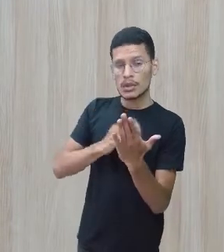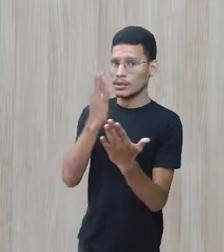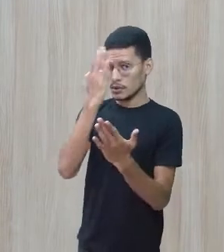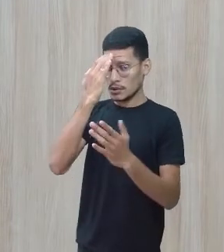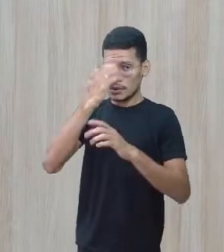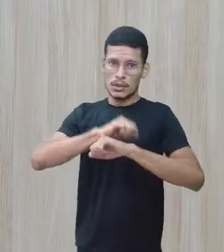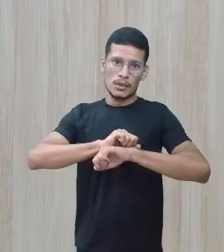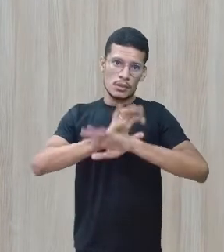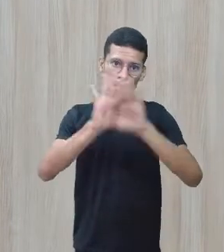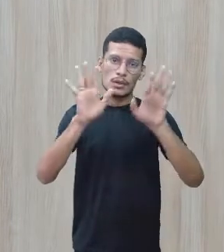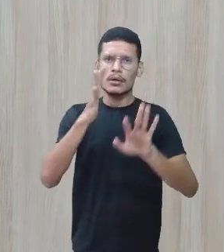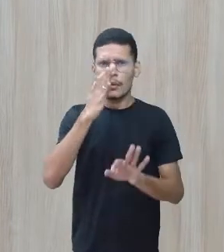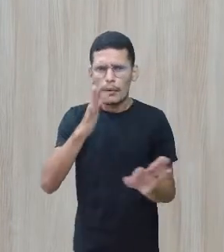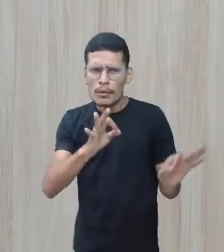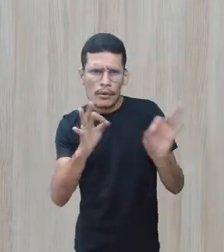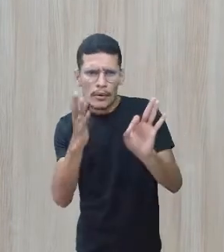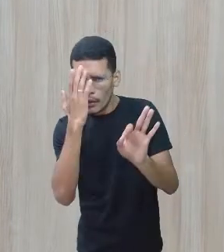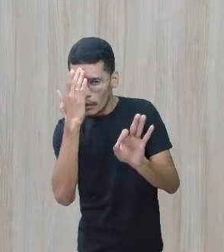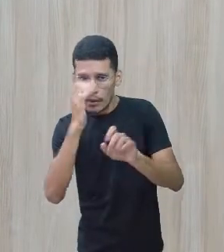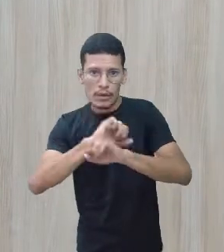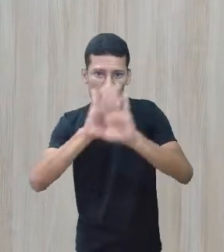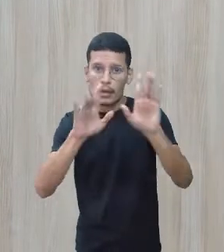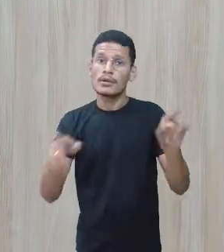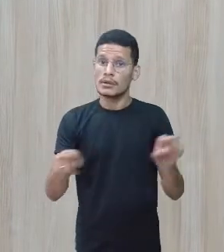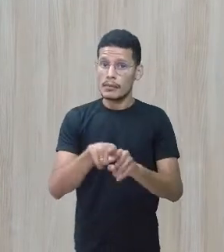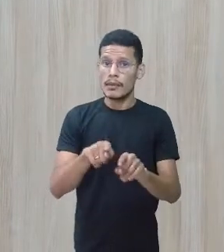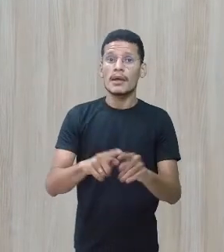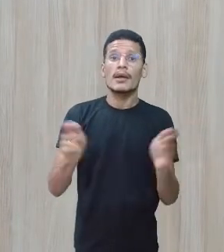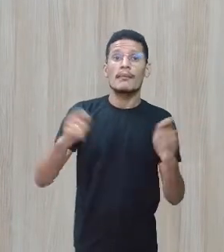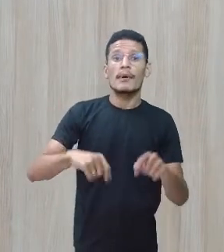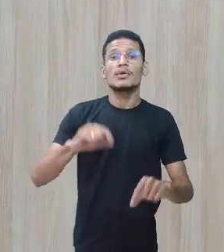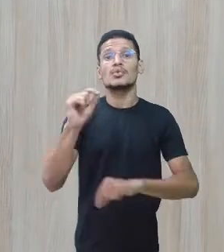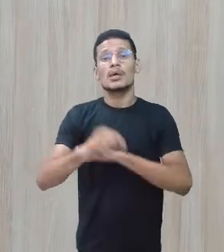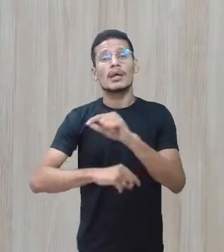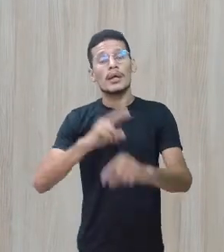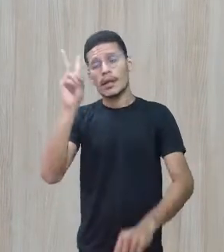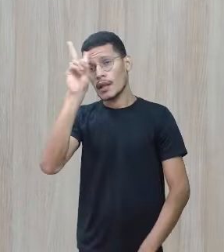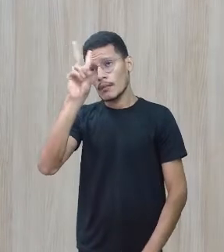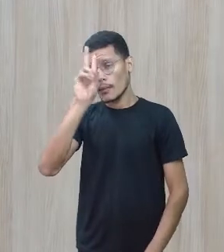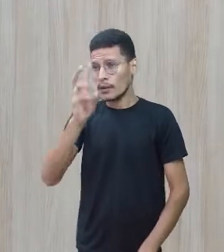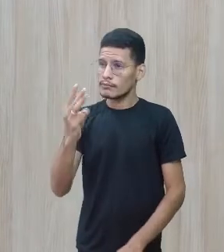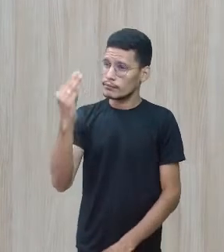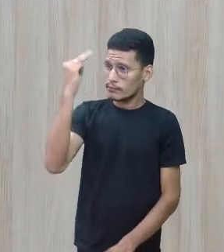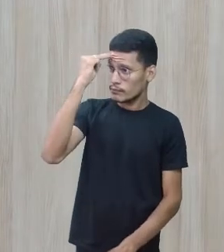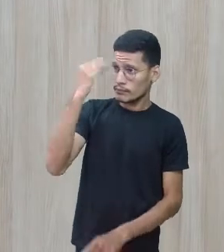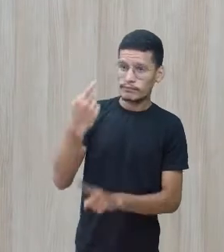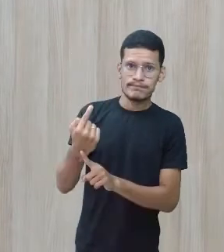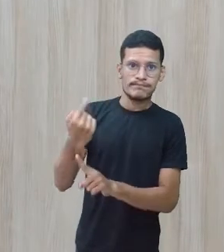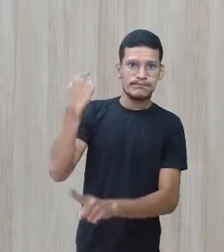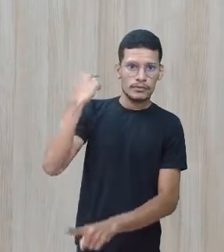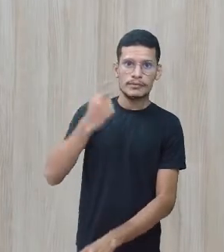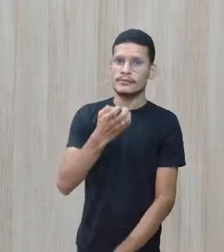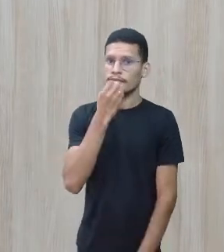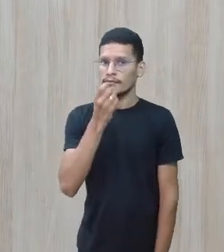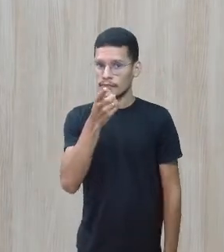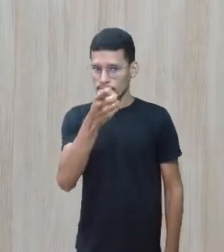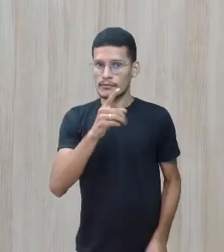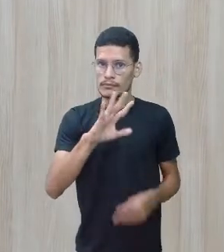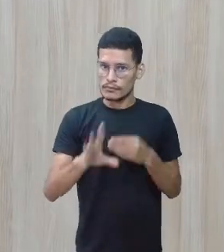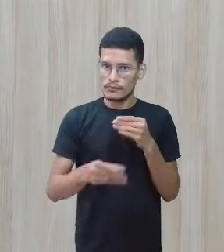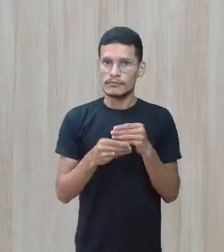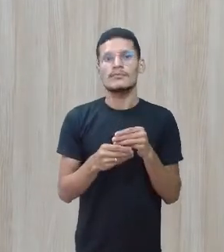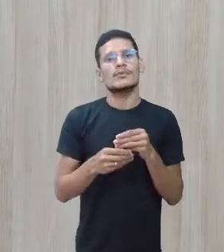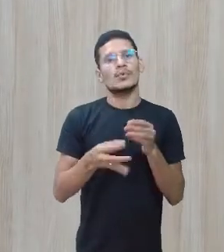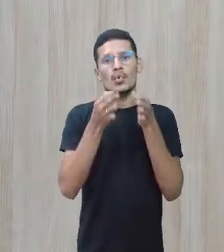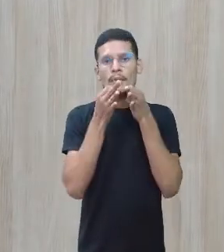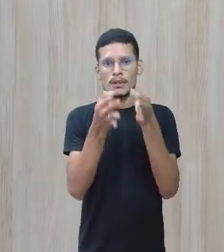É também um espaço também de você preservar e recuperar essa memória, né? Muito boa o seu